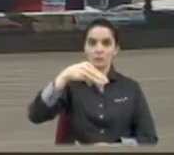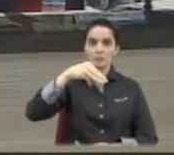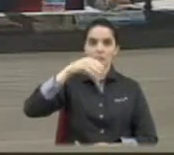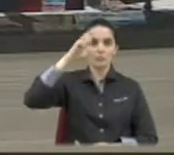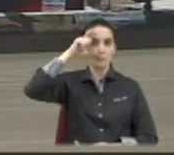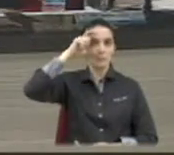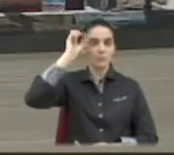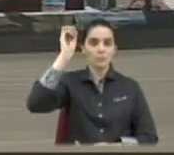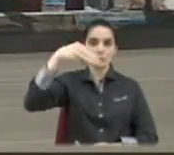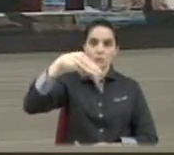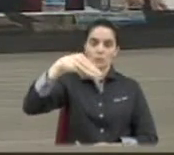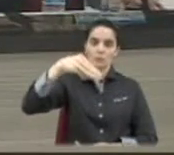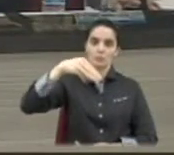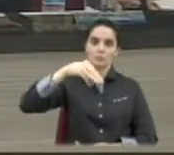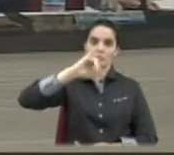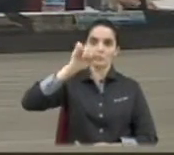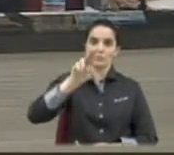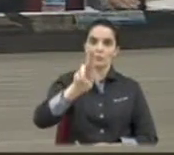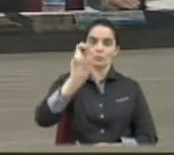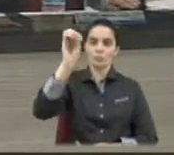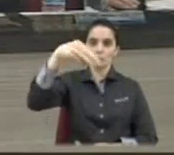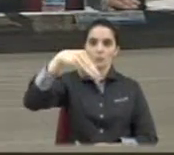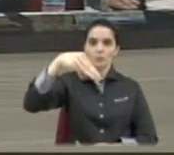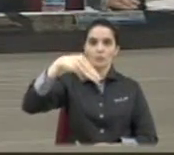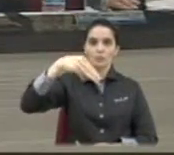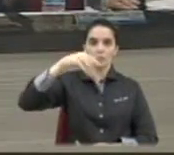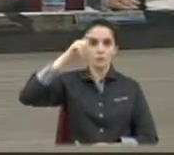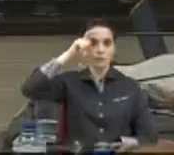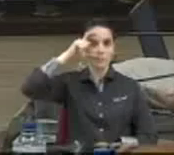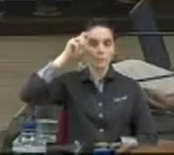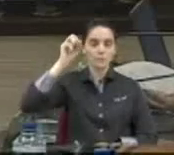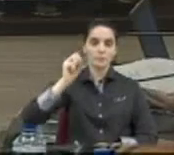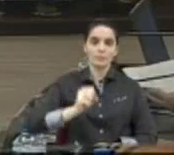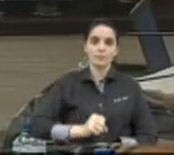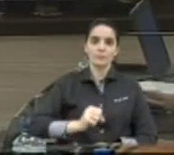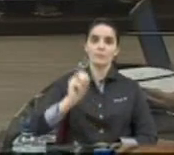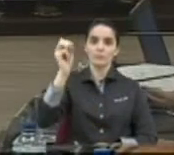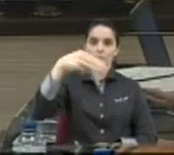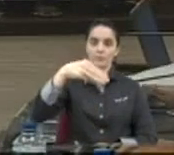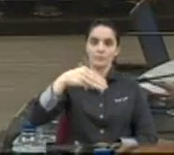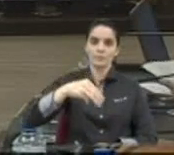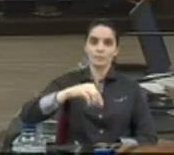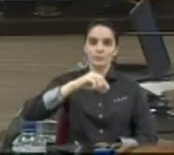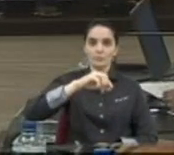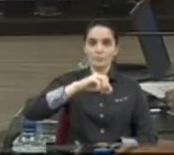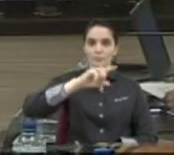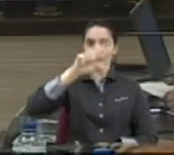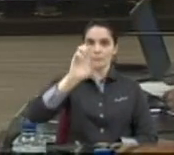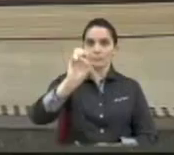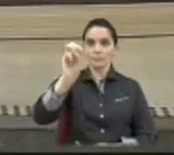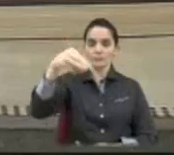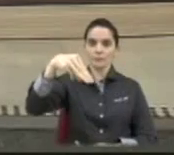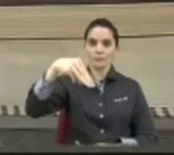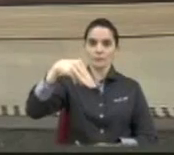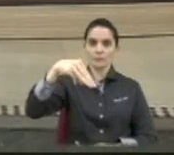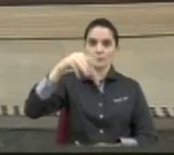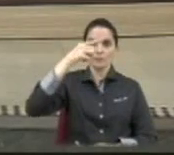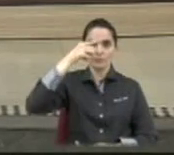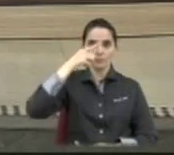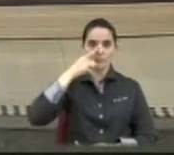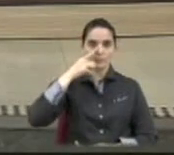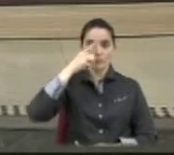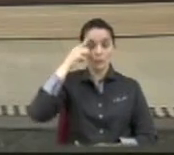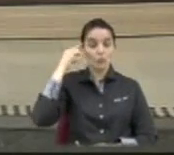José Couto de Jesus. Sim. José Eduardo Monteiro Júnior. Sim. José Farid Zaini. Sim. José Roberto Bernardo. Sim. Júlio